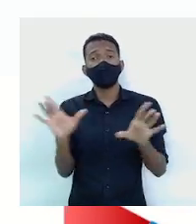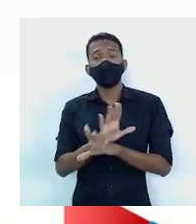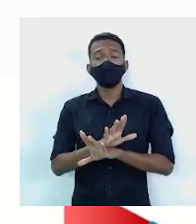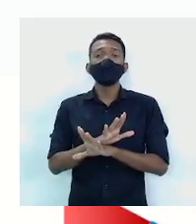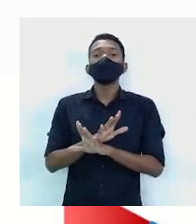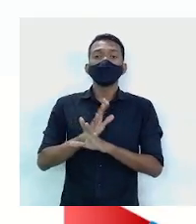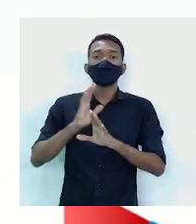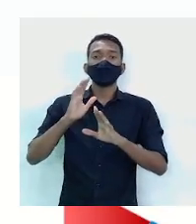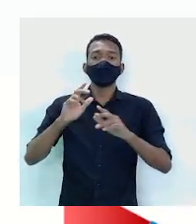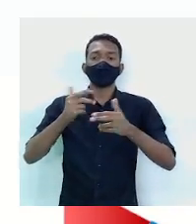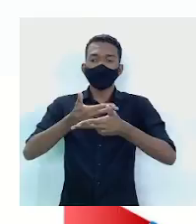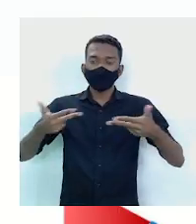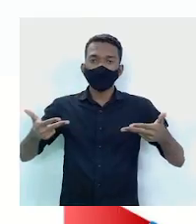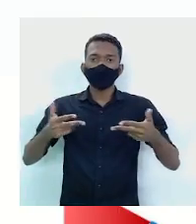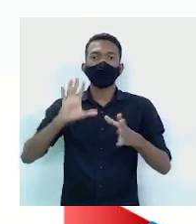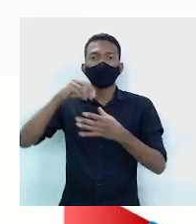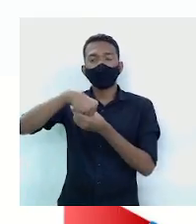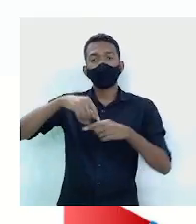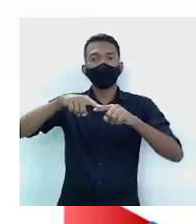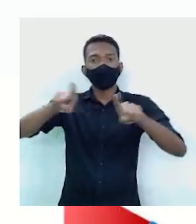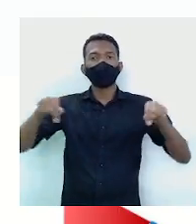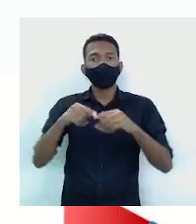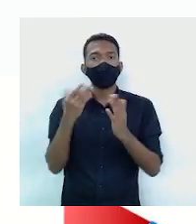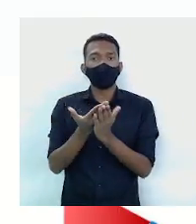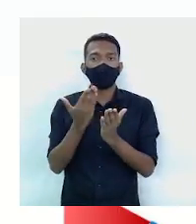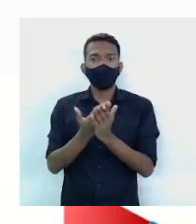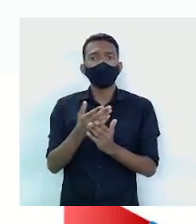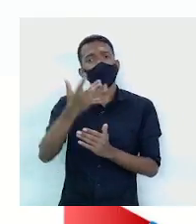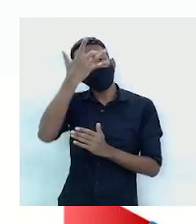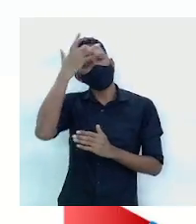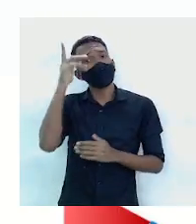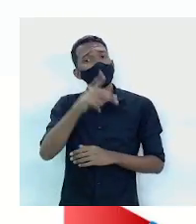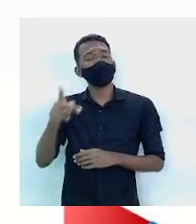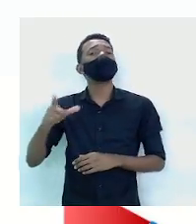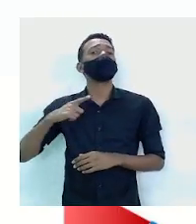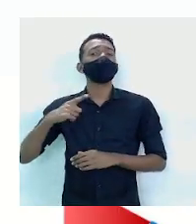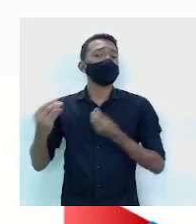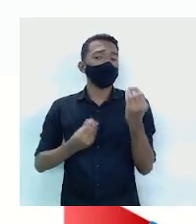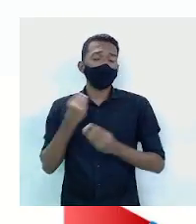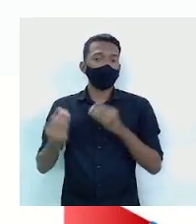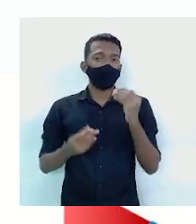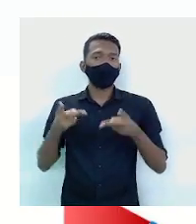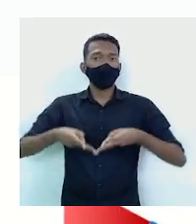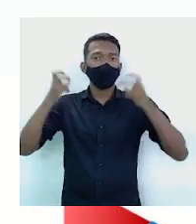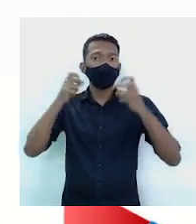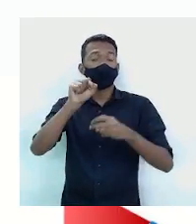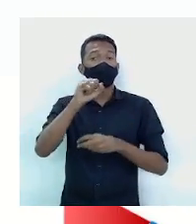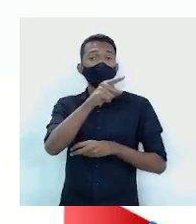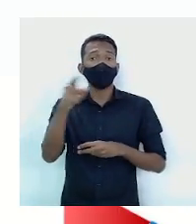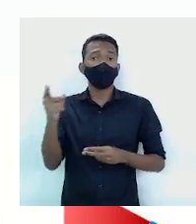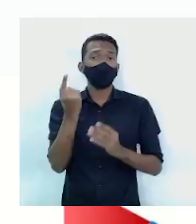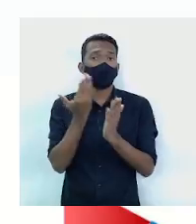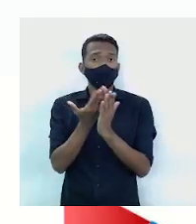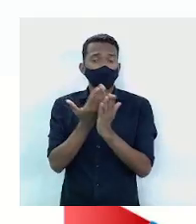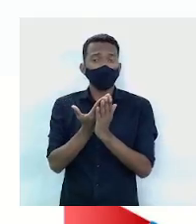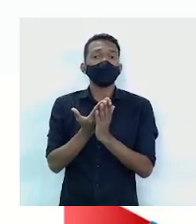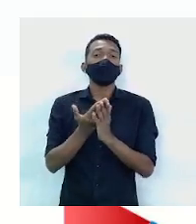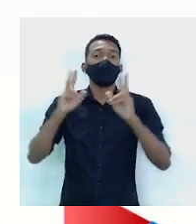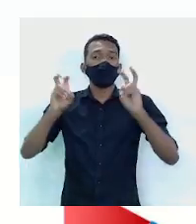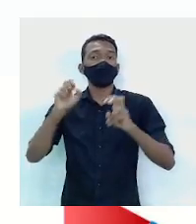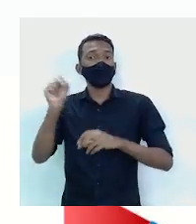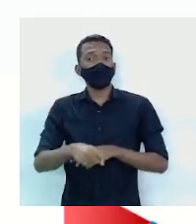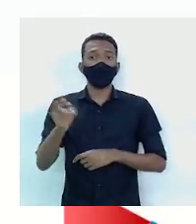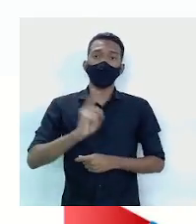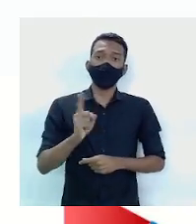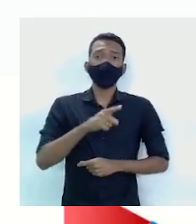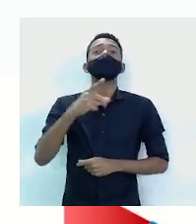para sala de aula, o professor ele tem como perceber que você estudou o assunto ou não é verdade? Ele tem como